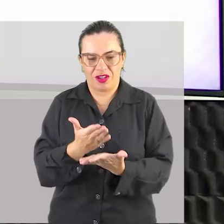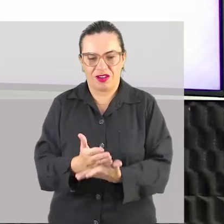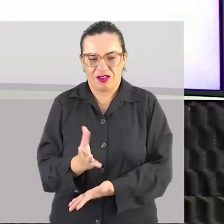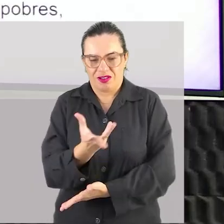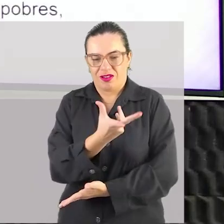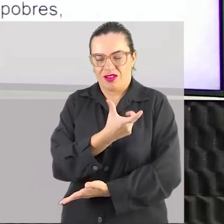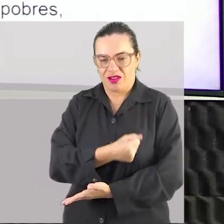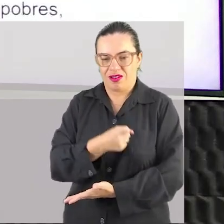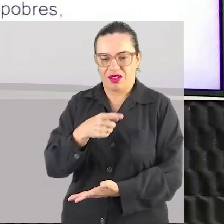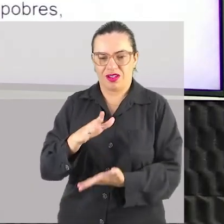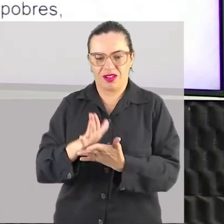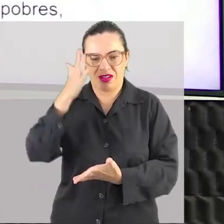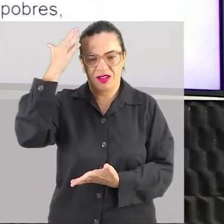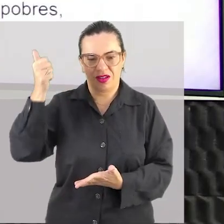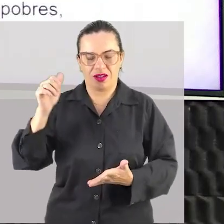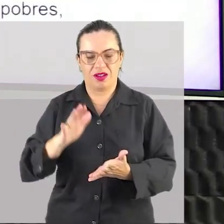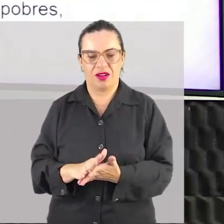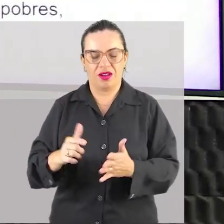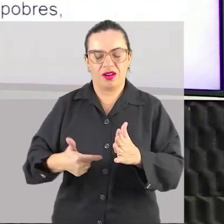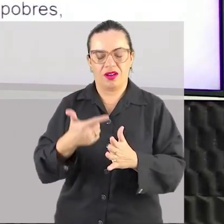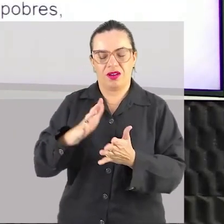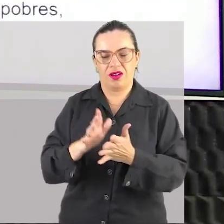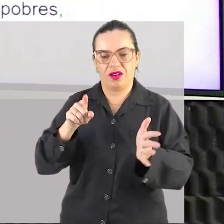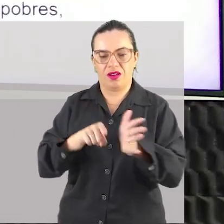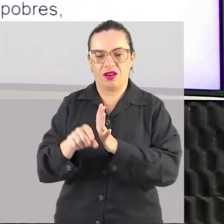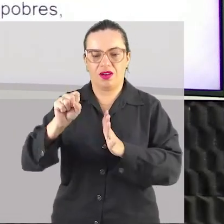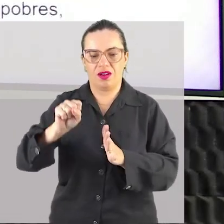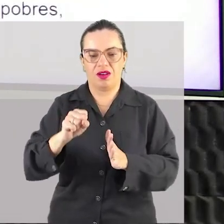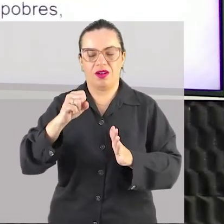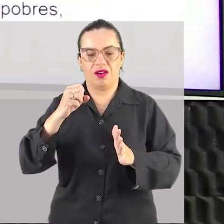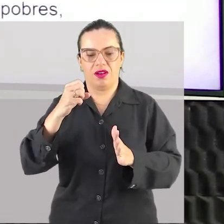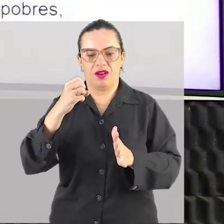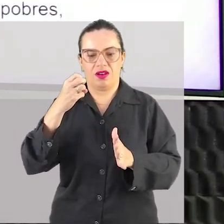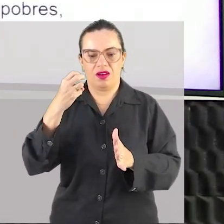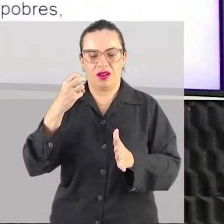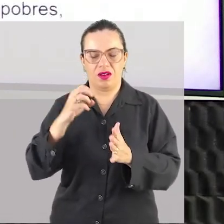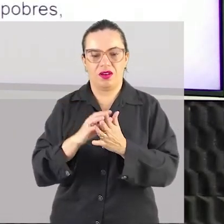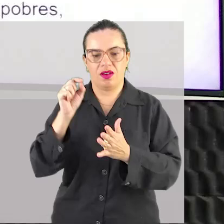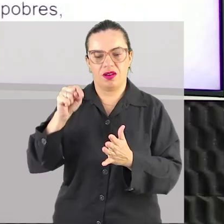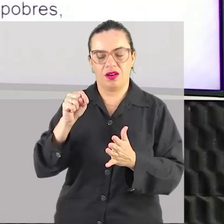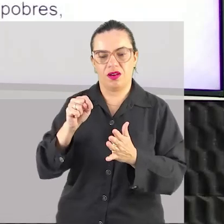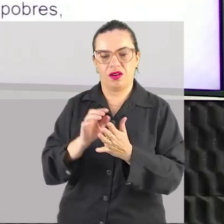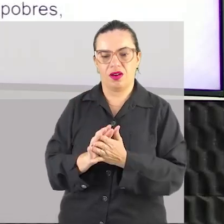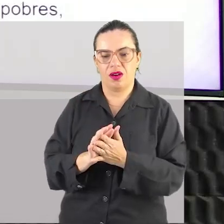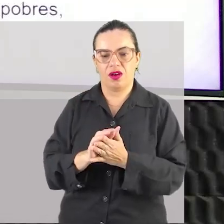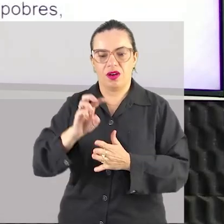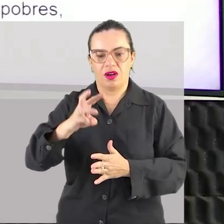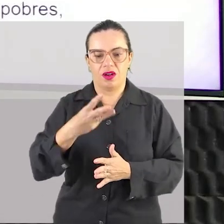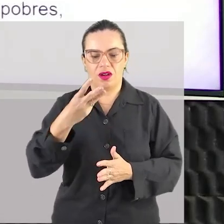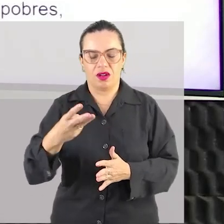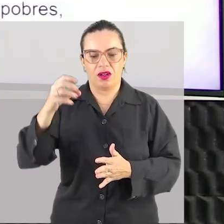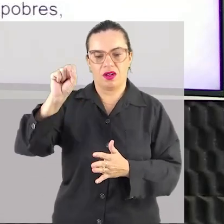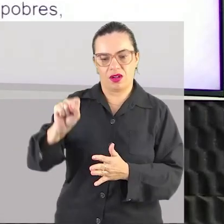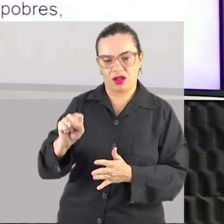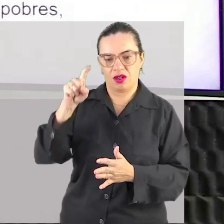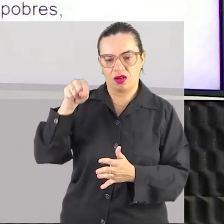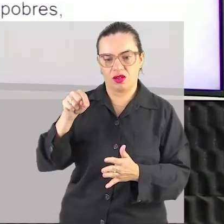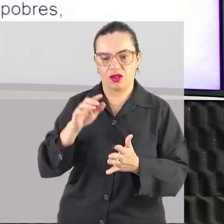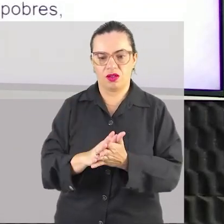pra próxima mais uma então segunda questão é a questão 38 do nosso material Enem PPL